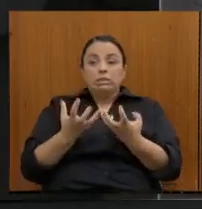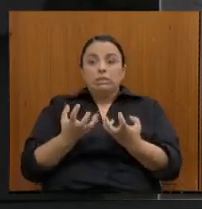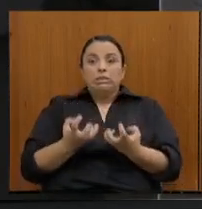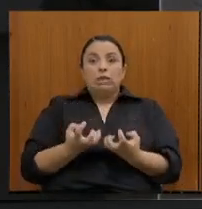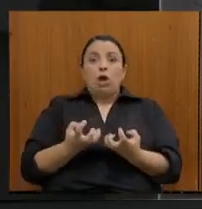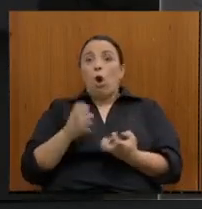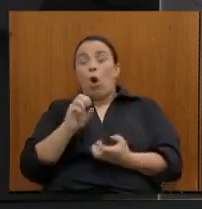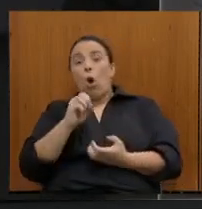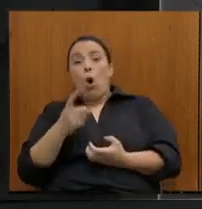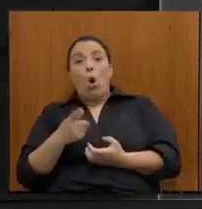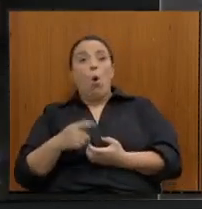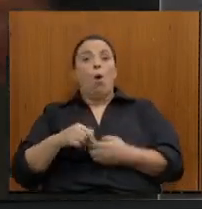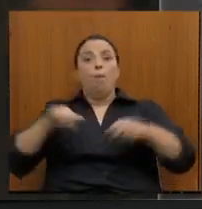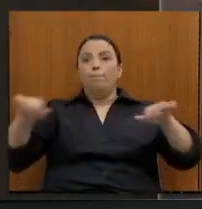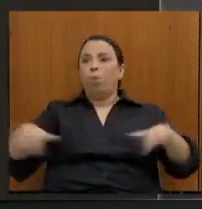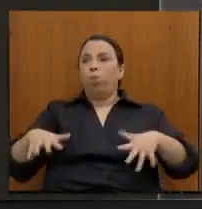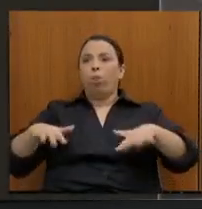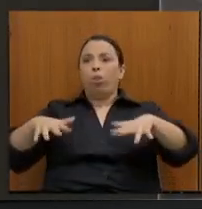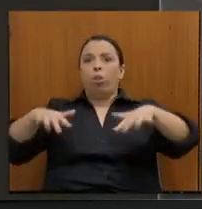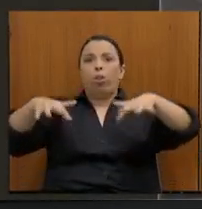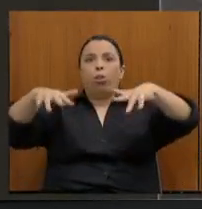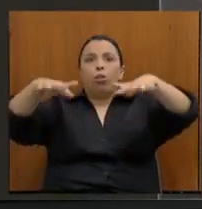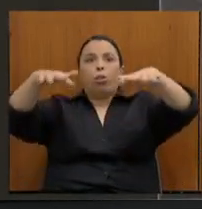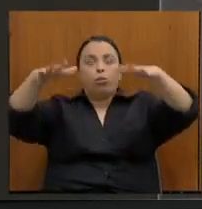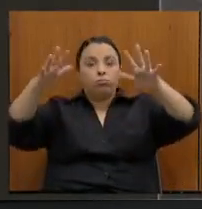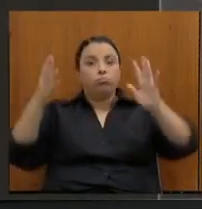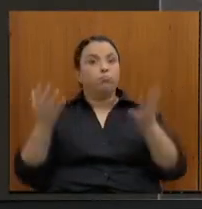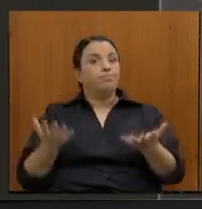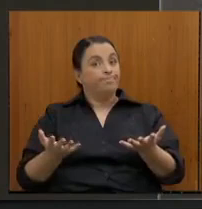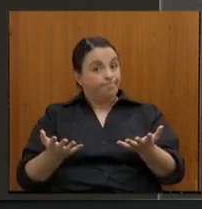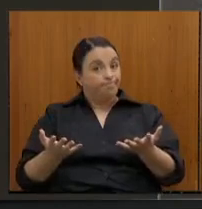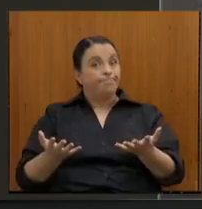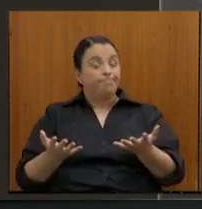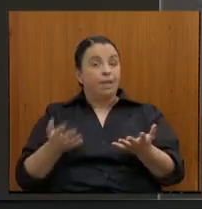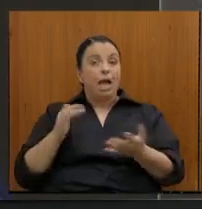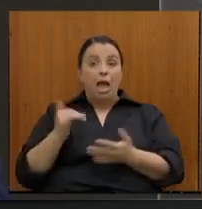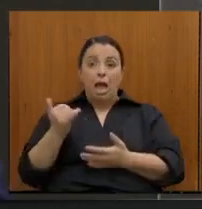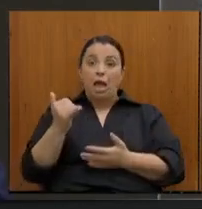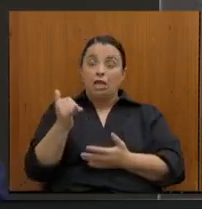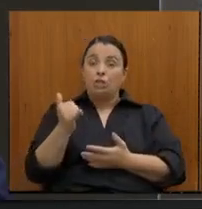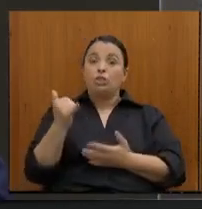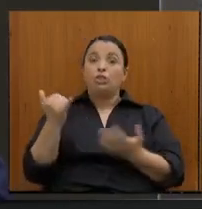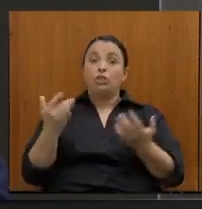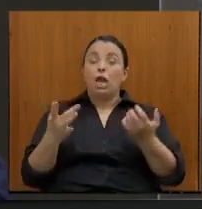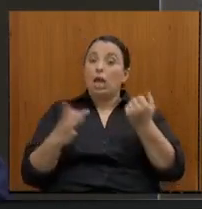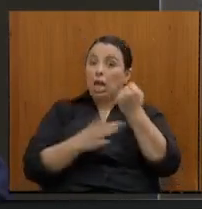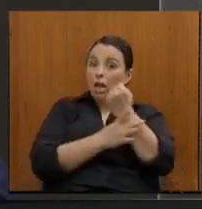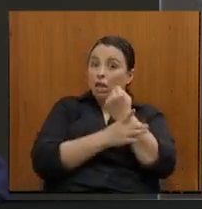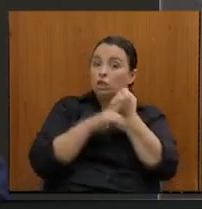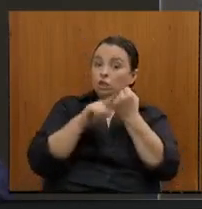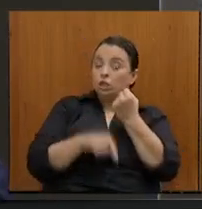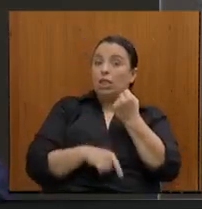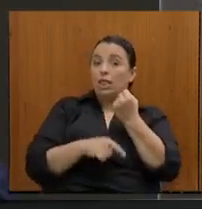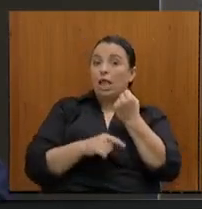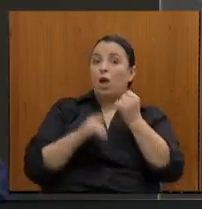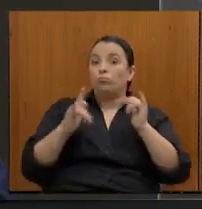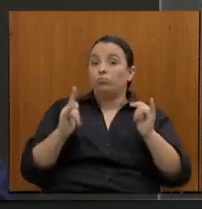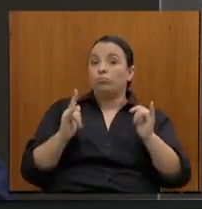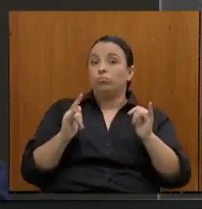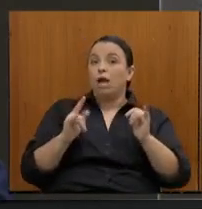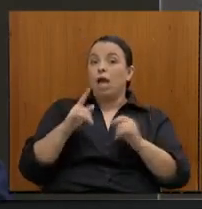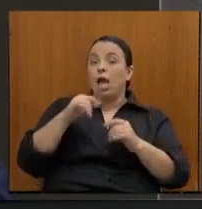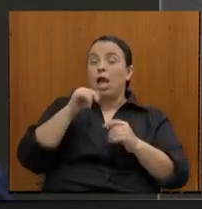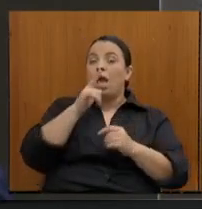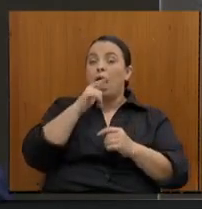diferentes a nossa própria ele é energia garantidas nas nossas usinas hidrelétricas Nós já não temos